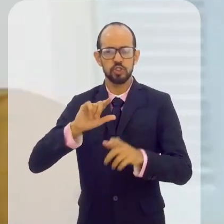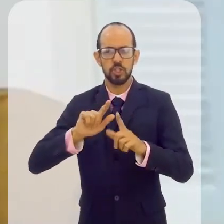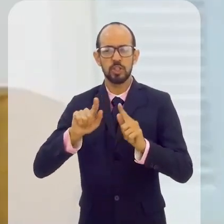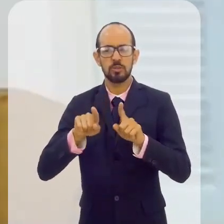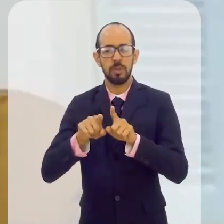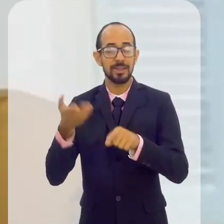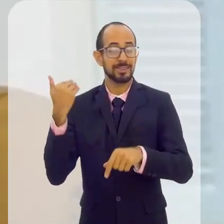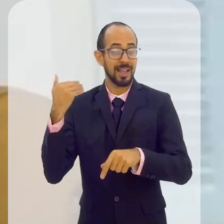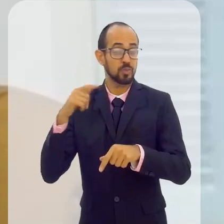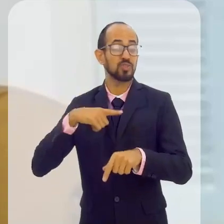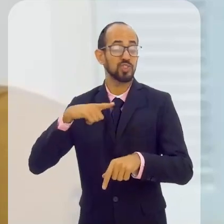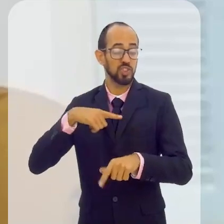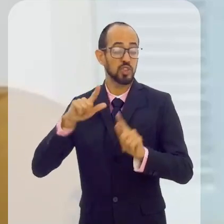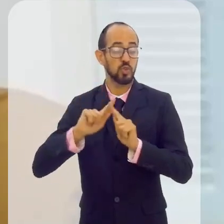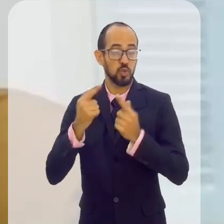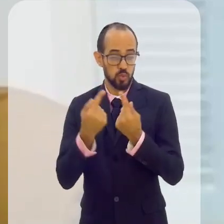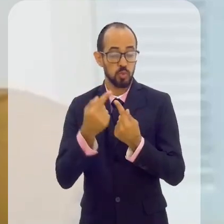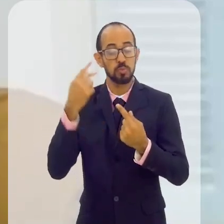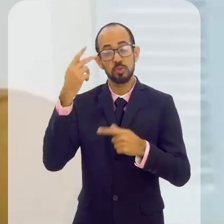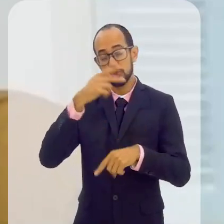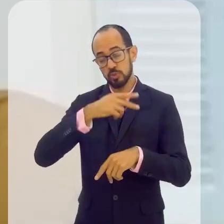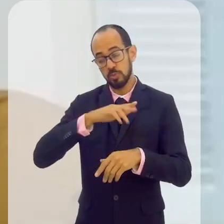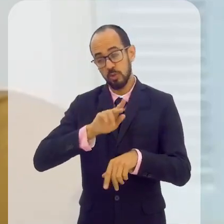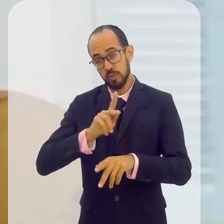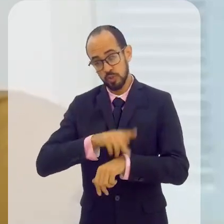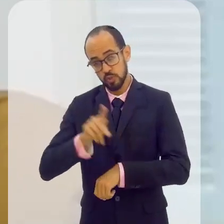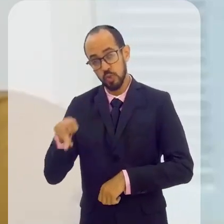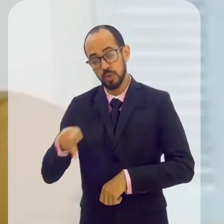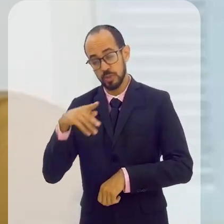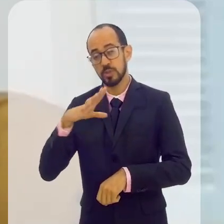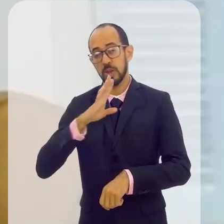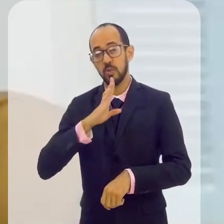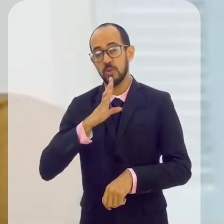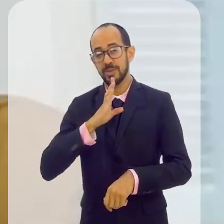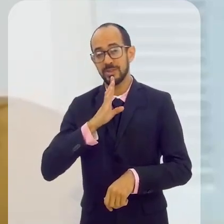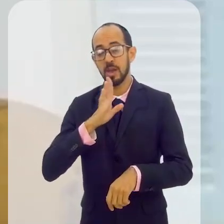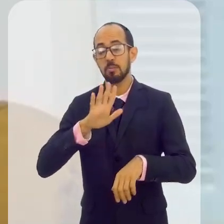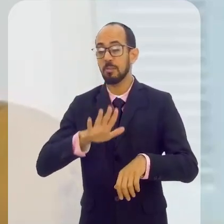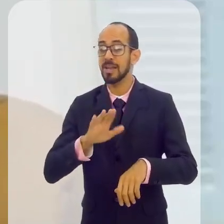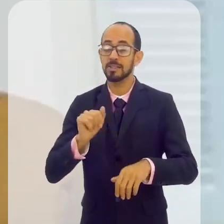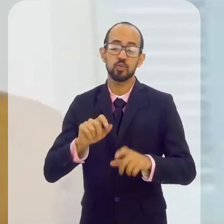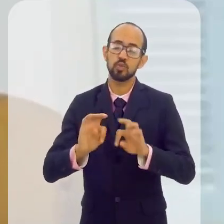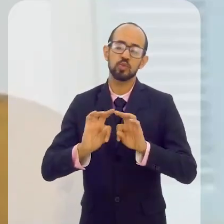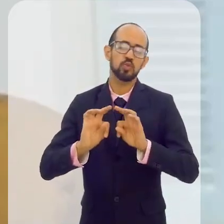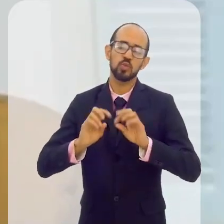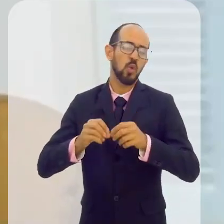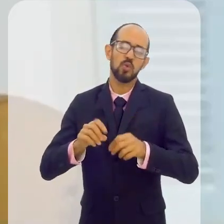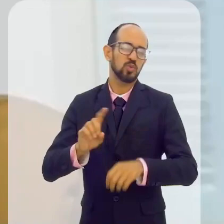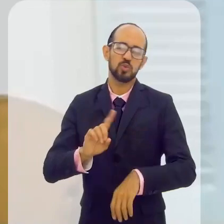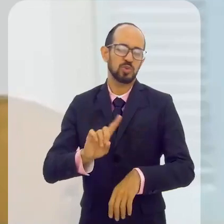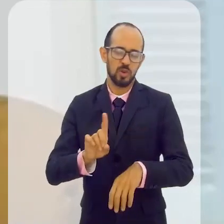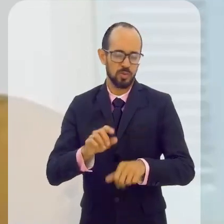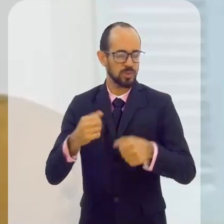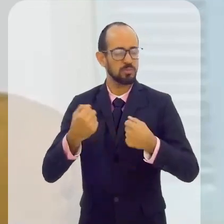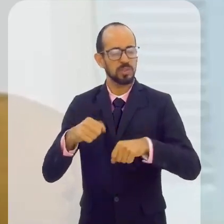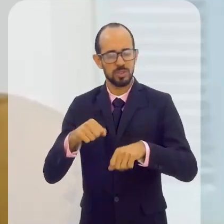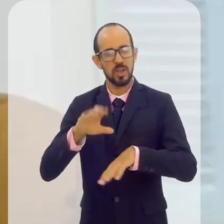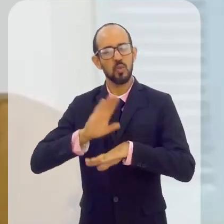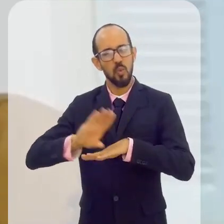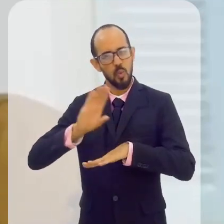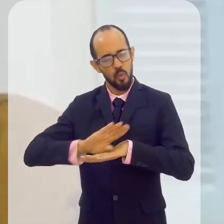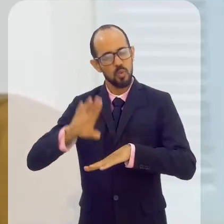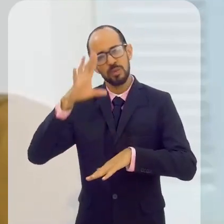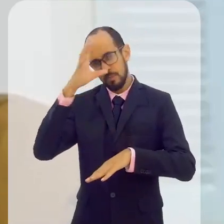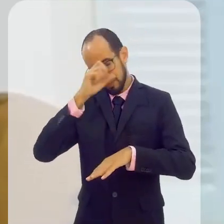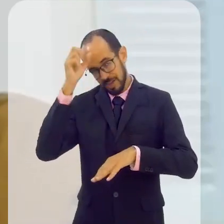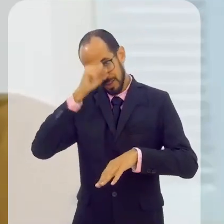de professores, mas não a totalidade. Então, nesse momento, todos tiveram, né, que vir dominar as tecnologias